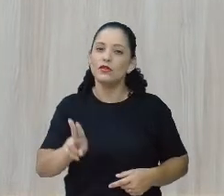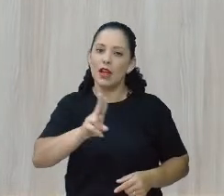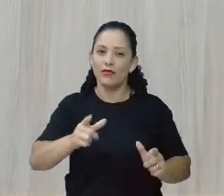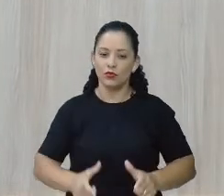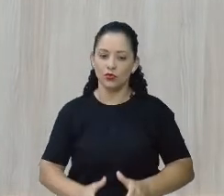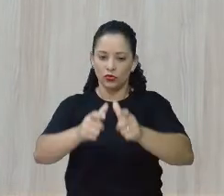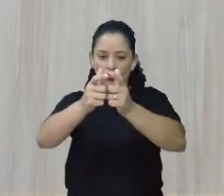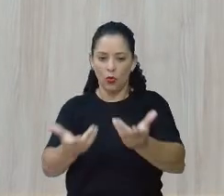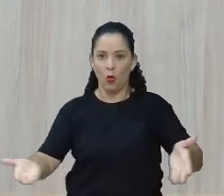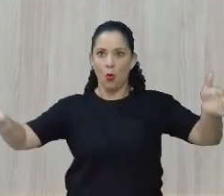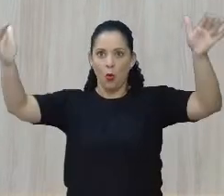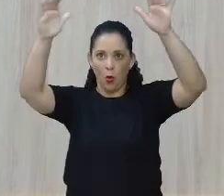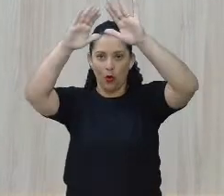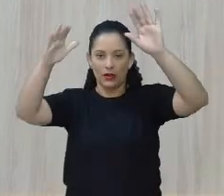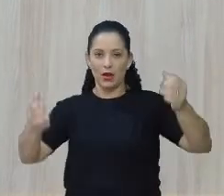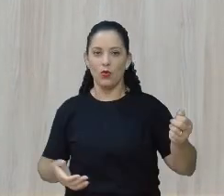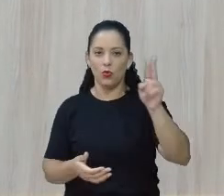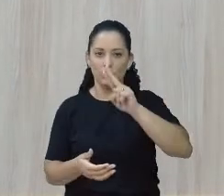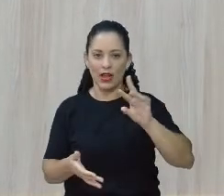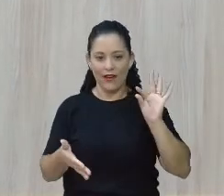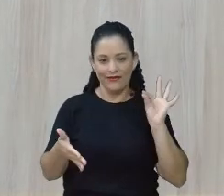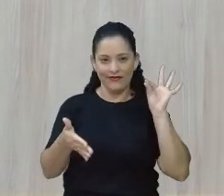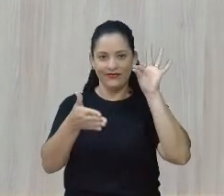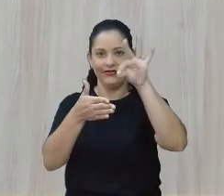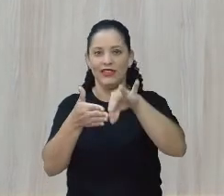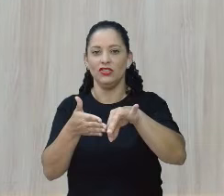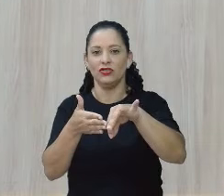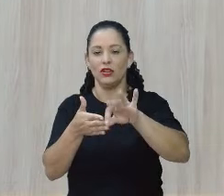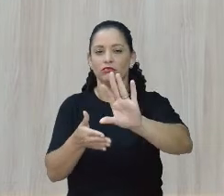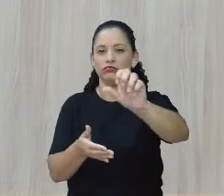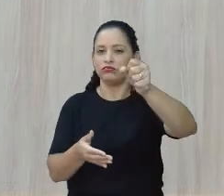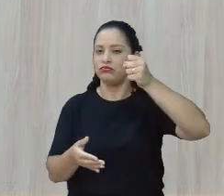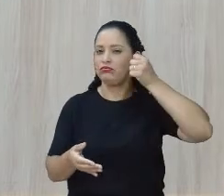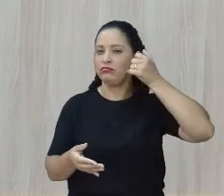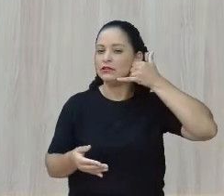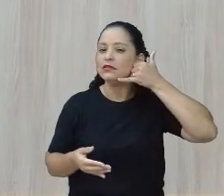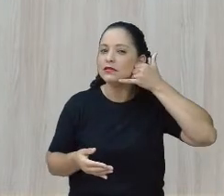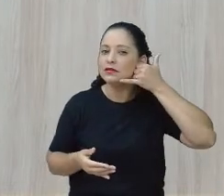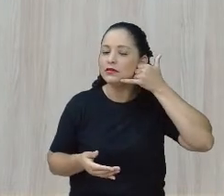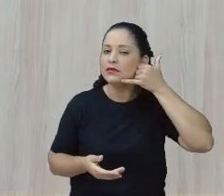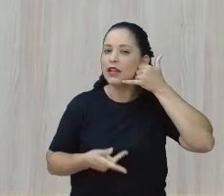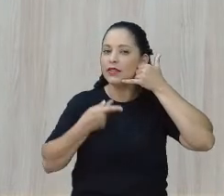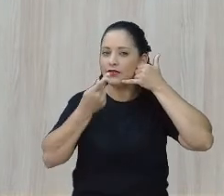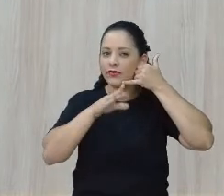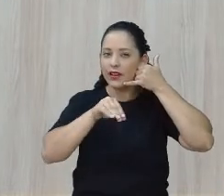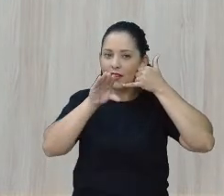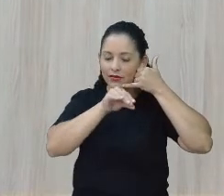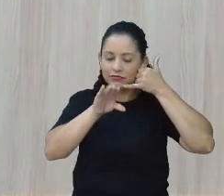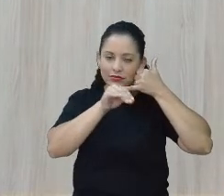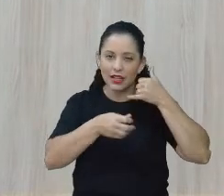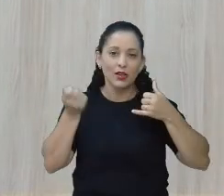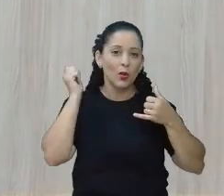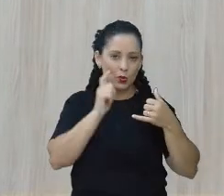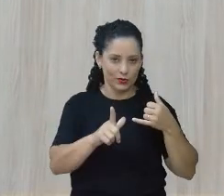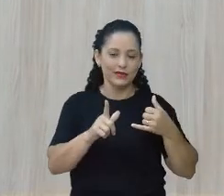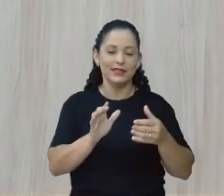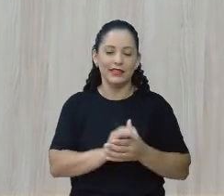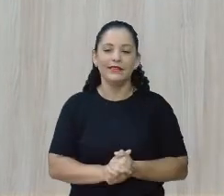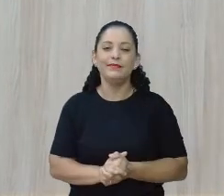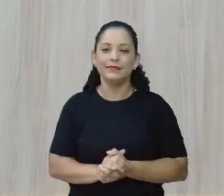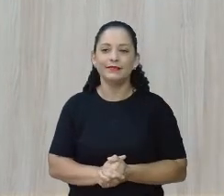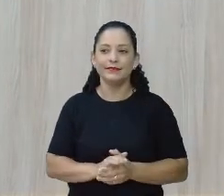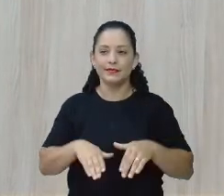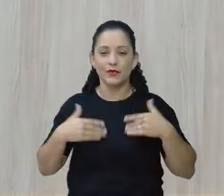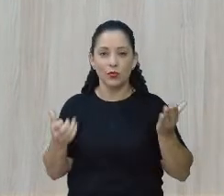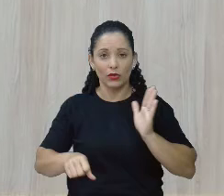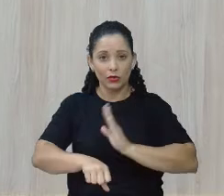orelhões através de ficha, que colocava a ficha lá no orelhão e aí ele disponibilizava para a gente uma ligação. Quando o